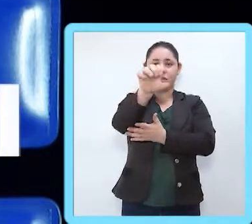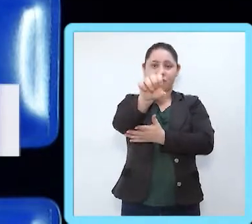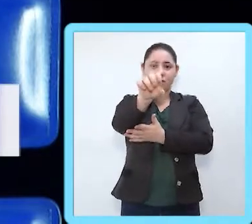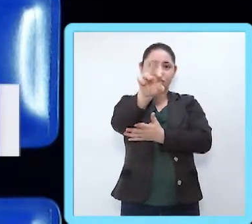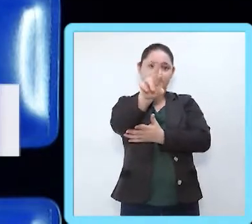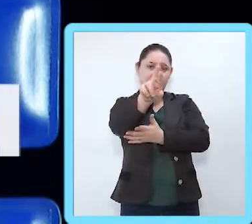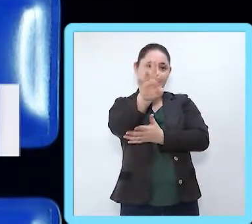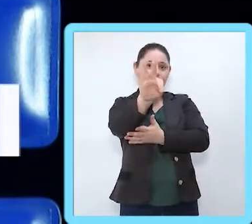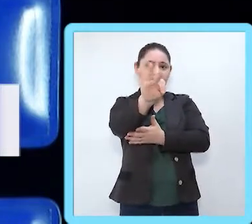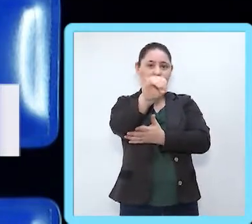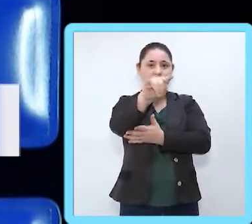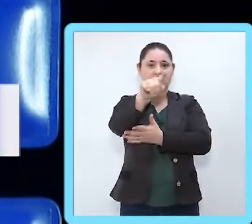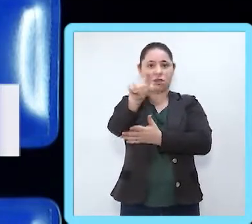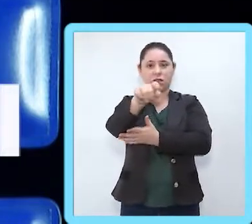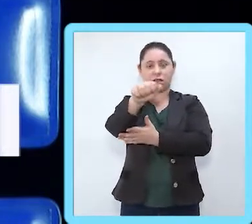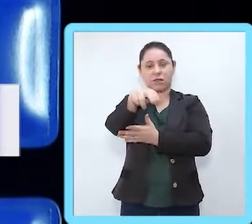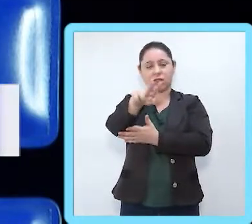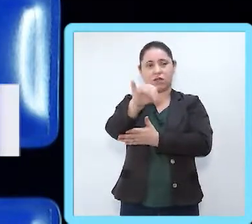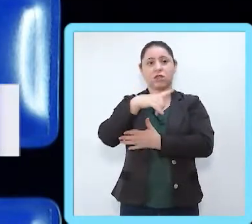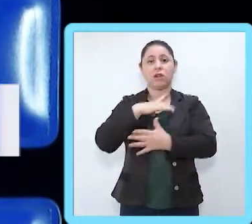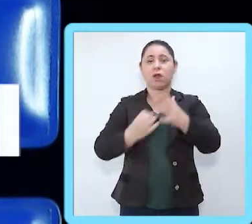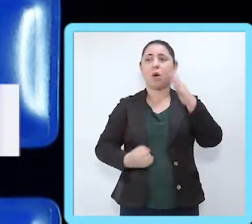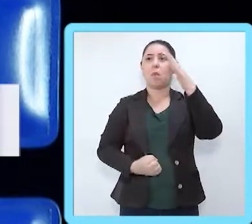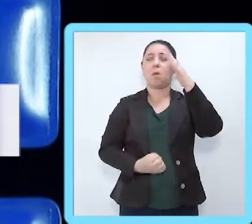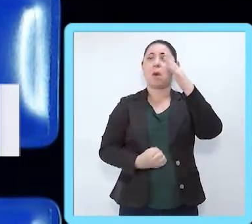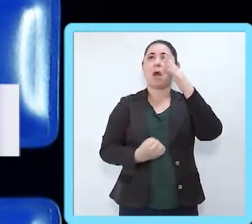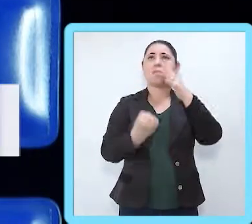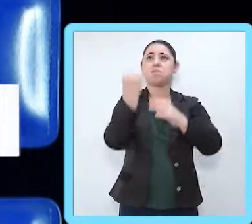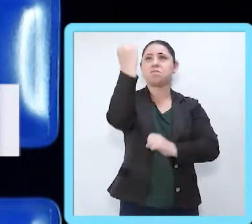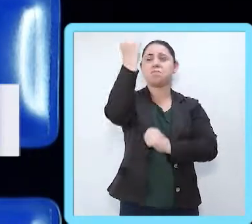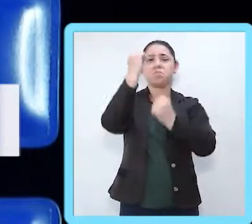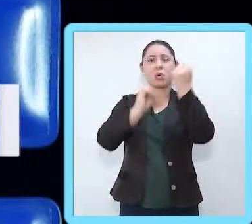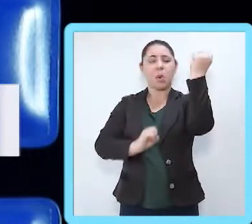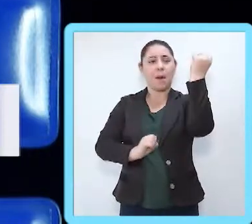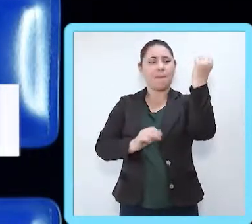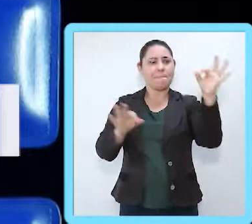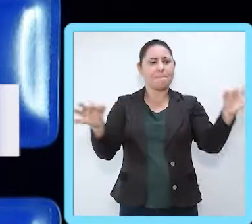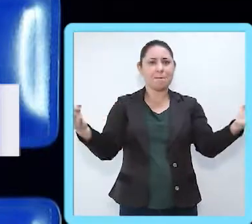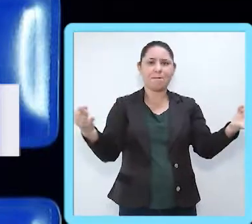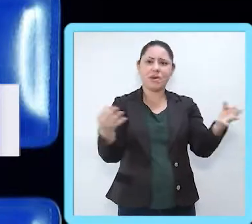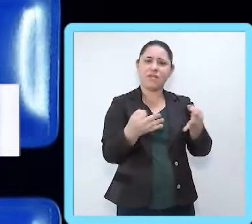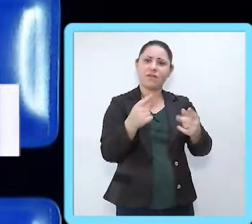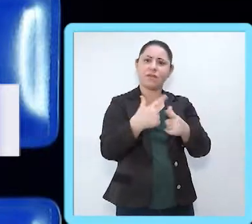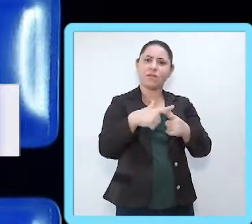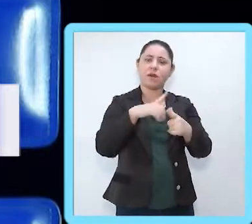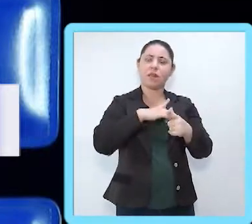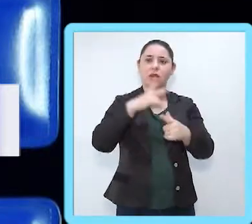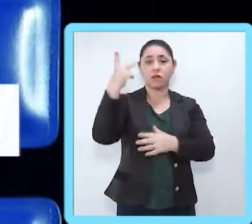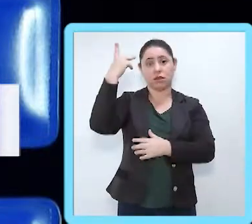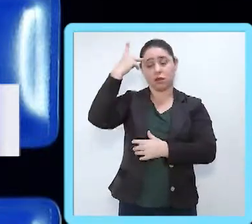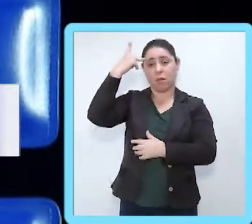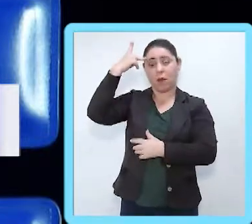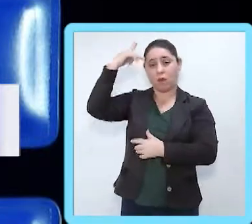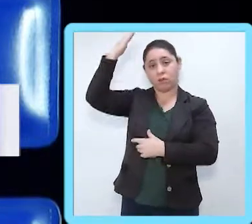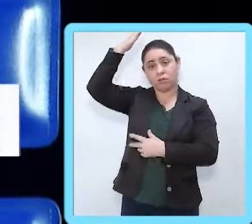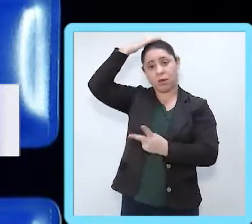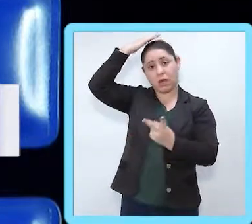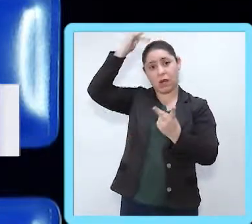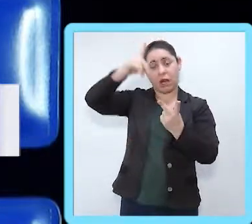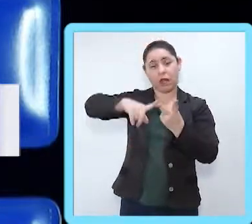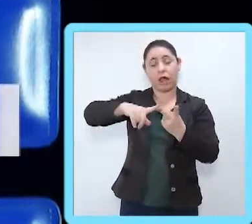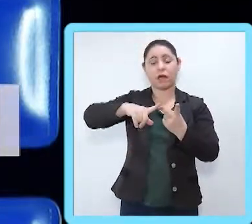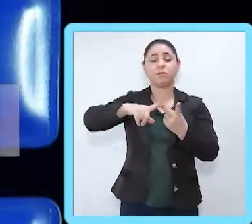fertilizante. Quando nós temos uma fábrica colocada numa posição geográfica privilegiada, porque nós temos São Paulo,